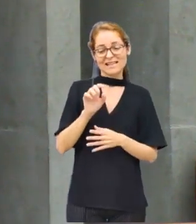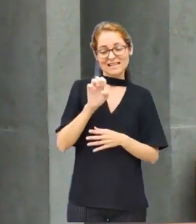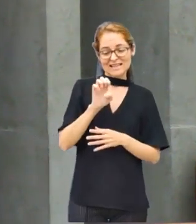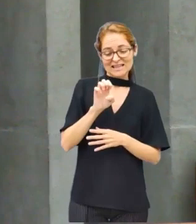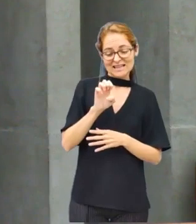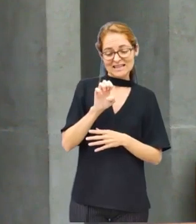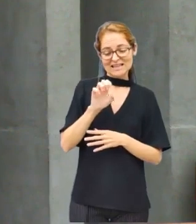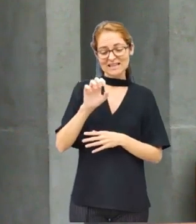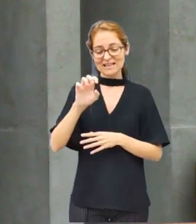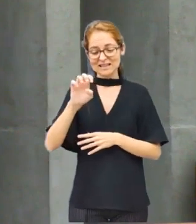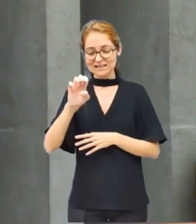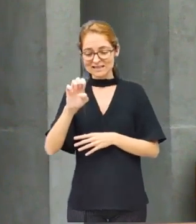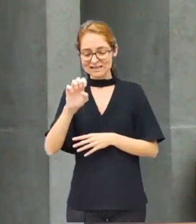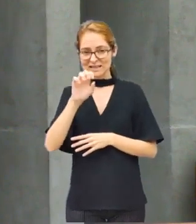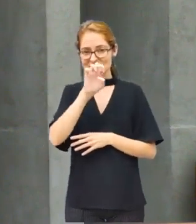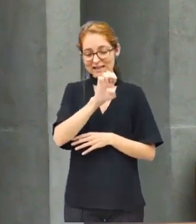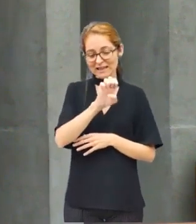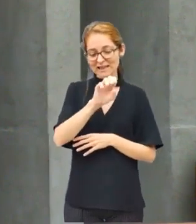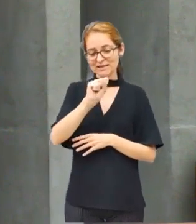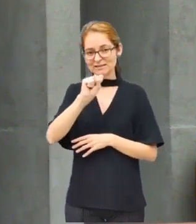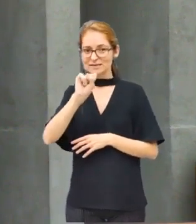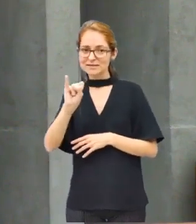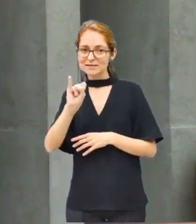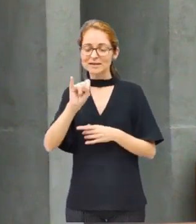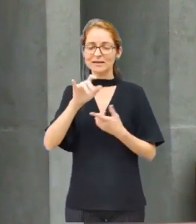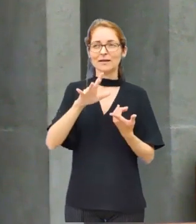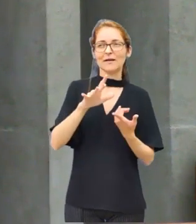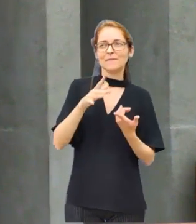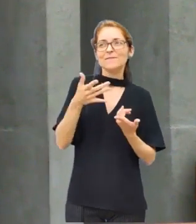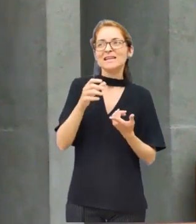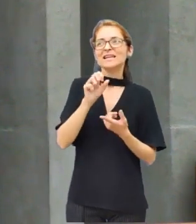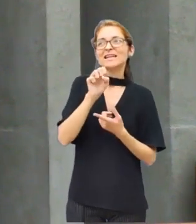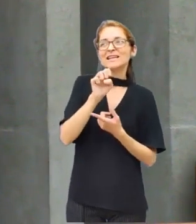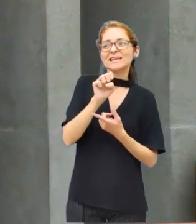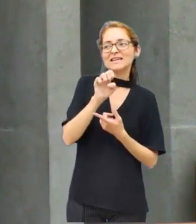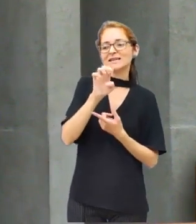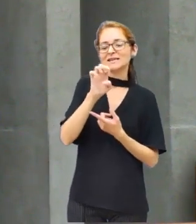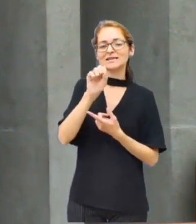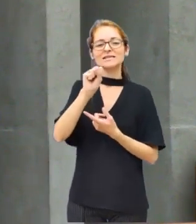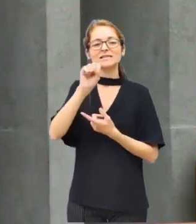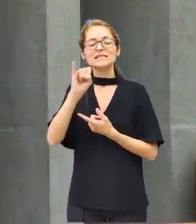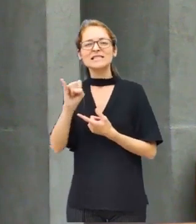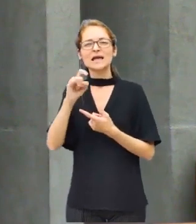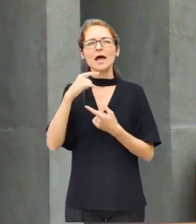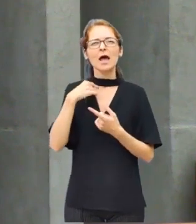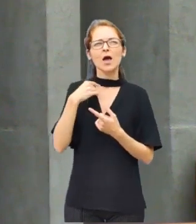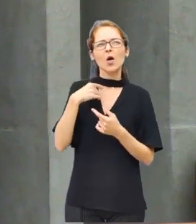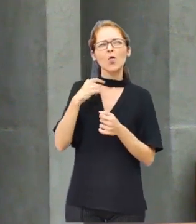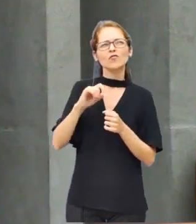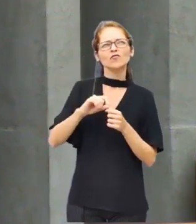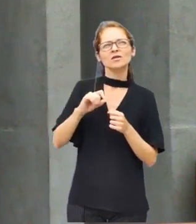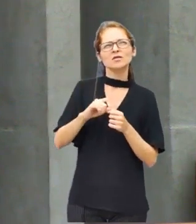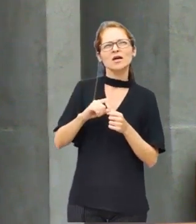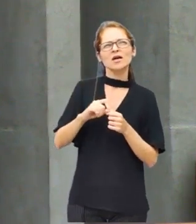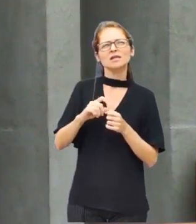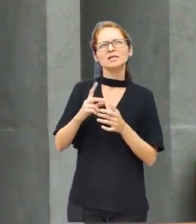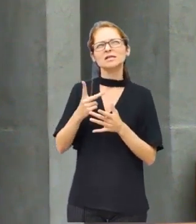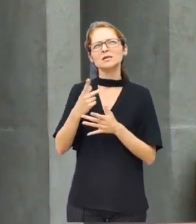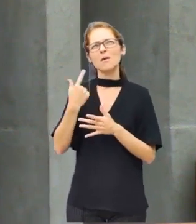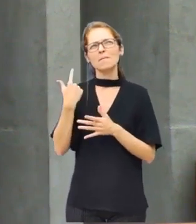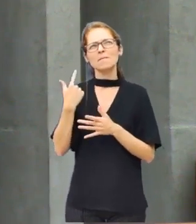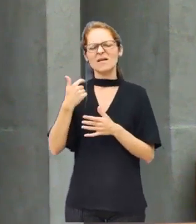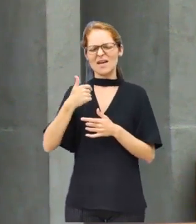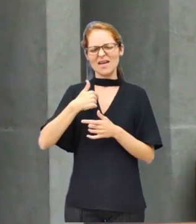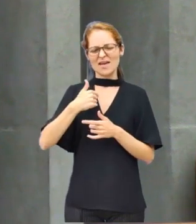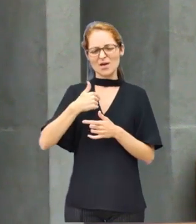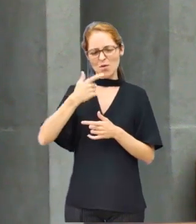eu tomasse outra decisão? E se eu tivesse feito outra coisa no passado? Será que hoje eu estaria da mesma